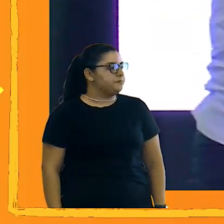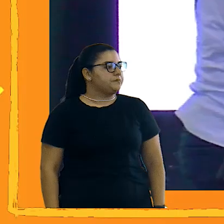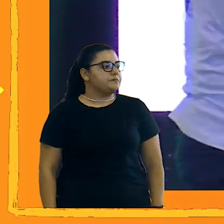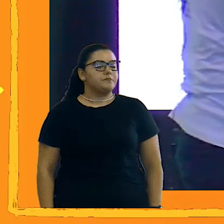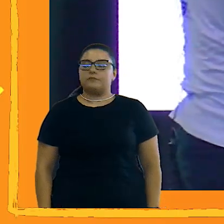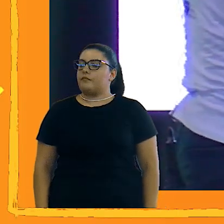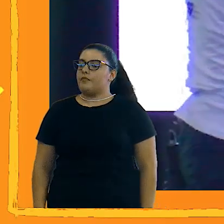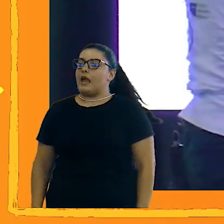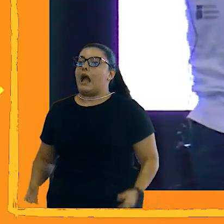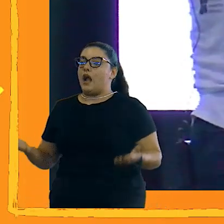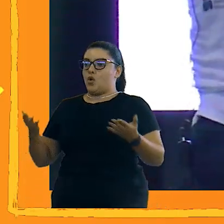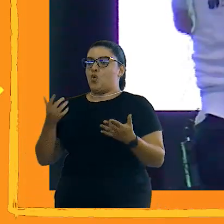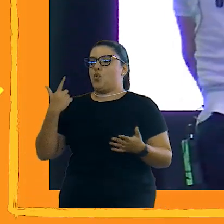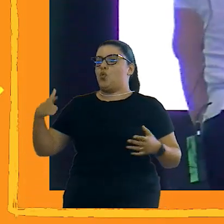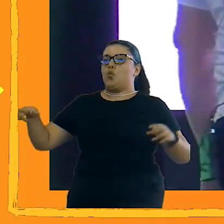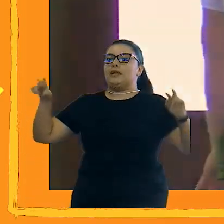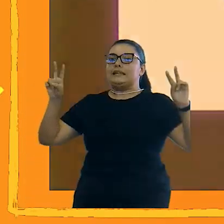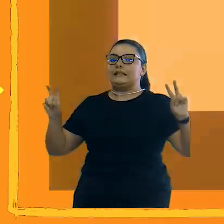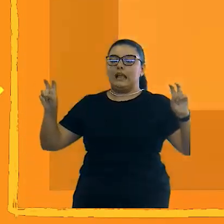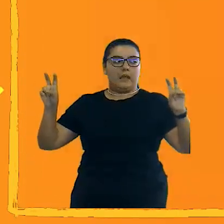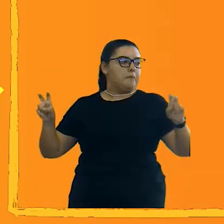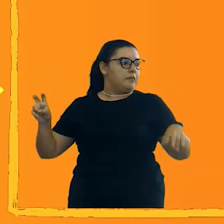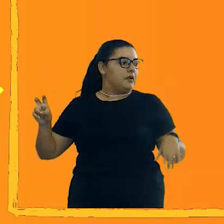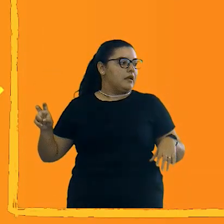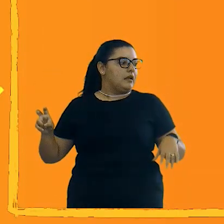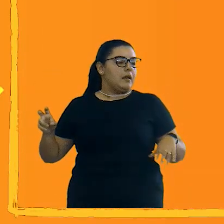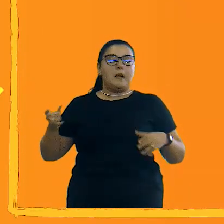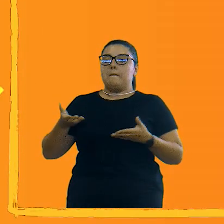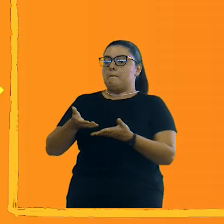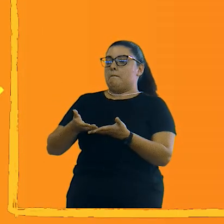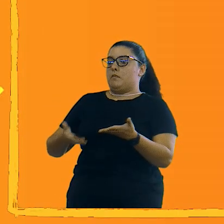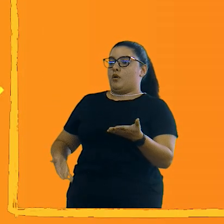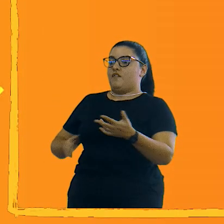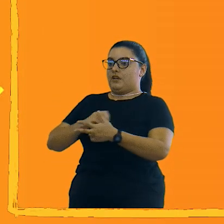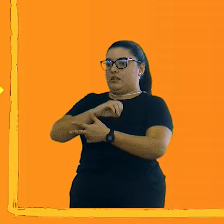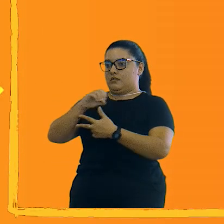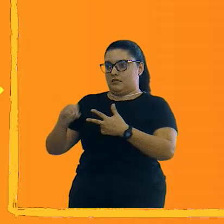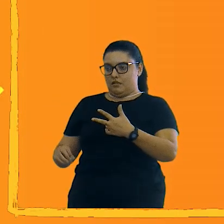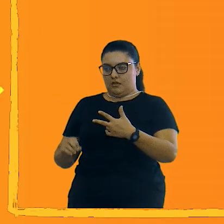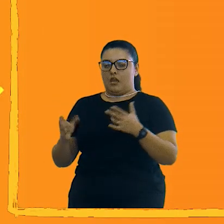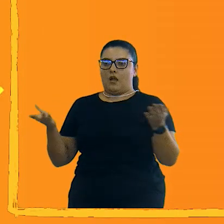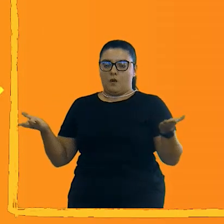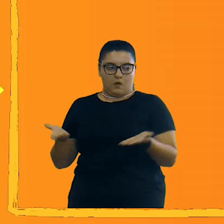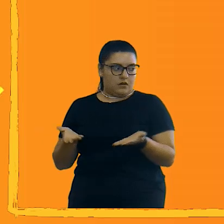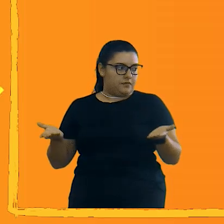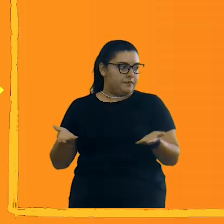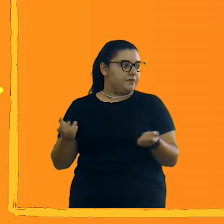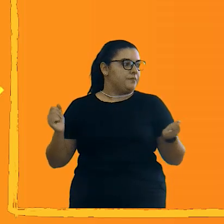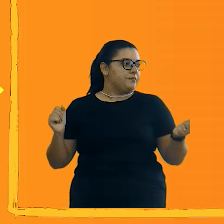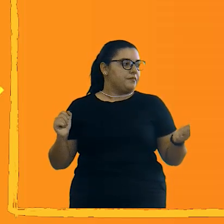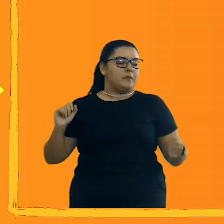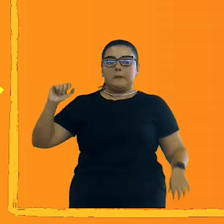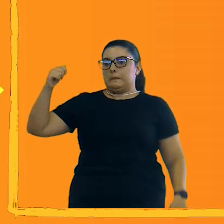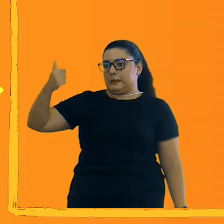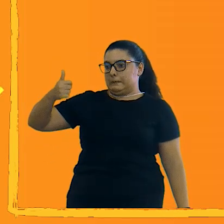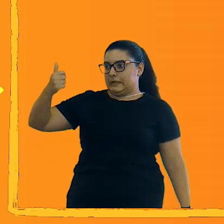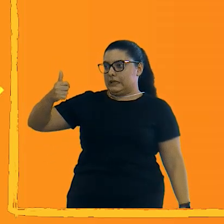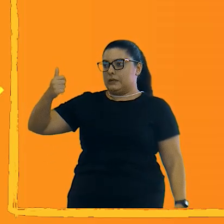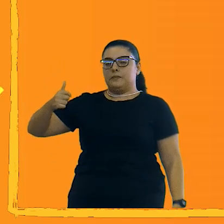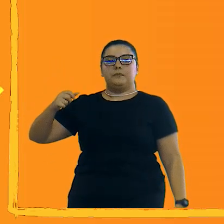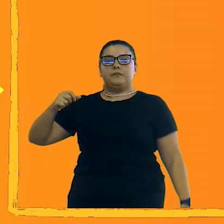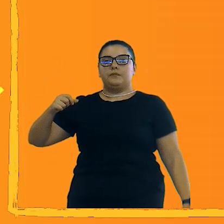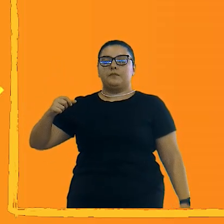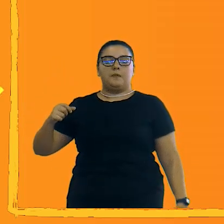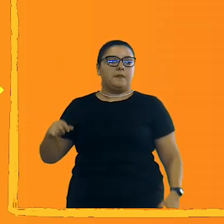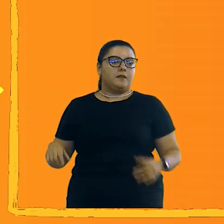lá incidência do tema na prova do Enem vamos lá primeira questão pessoal